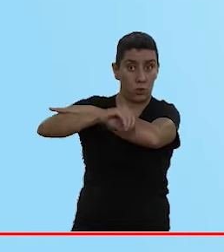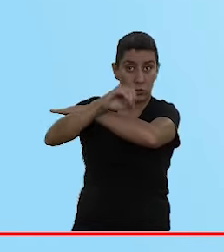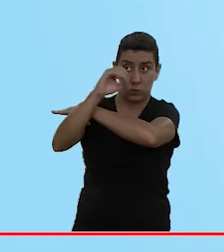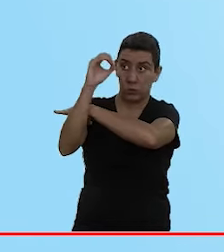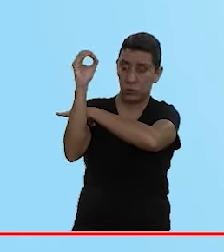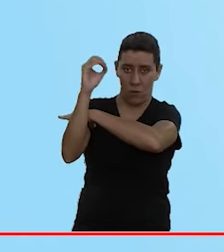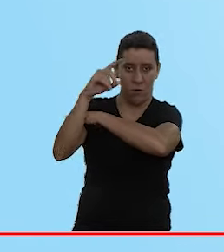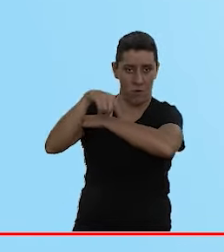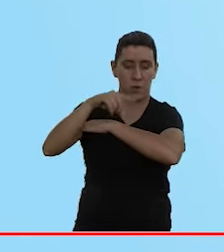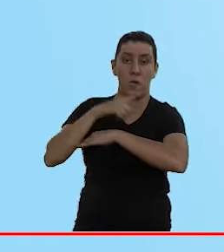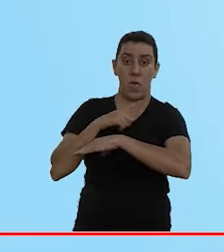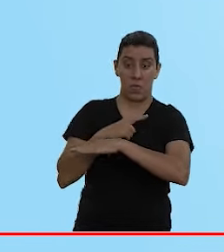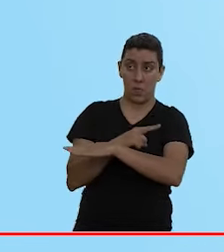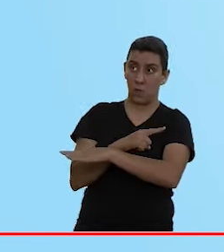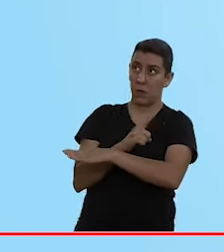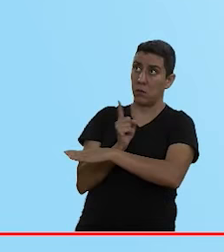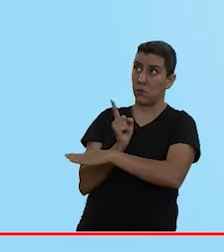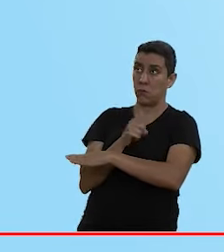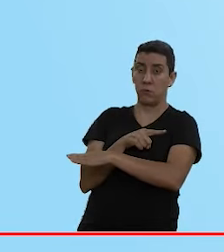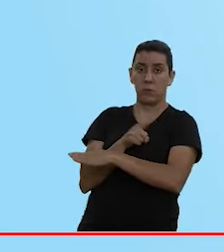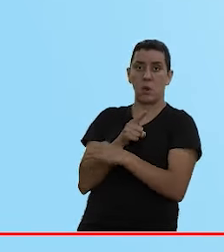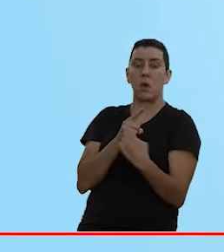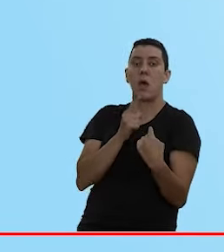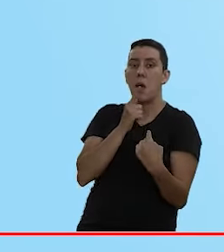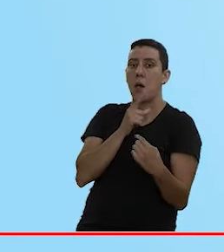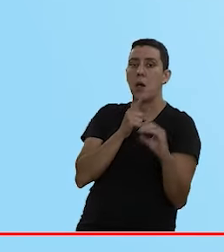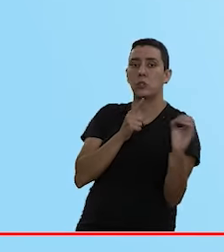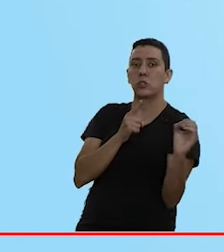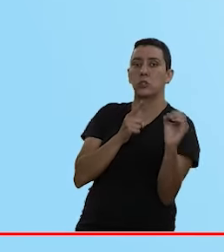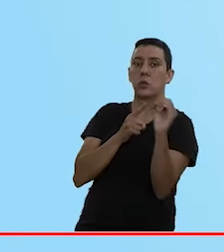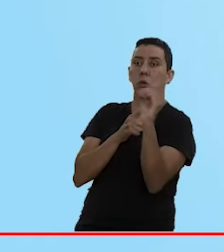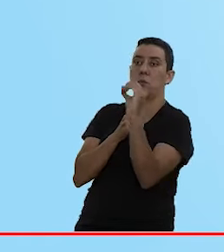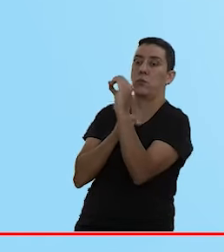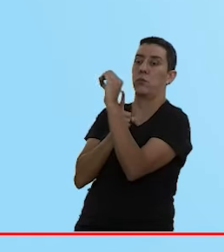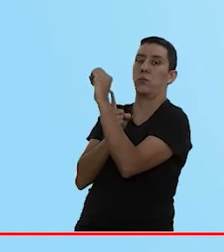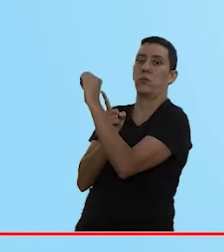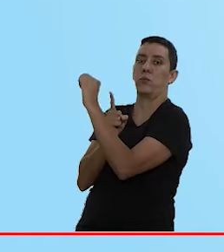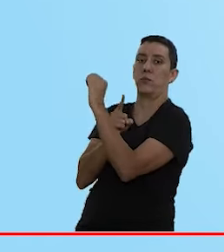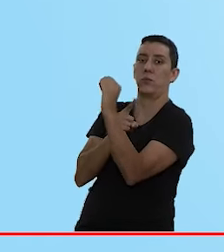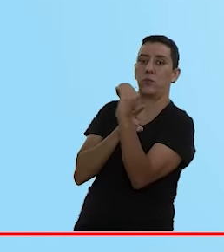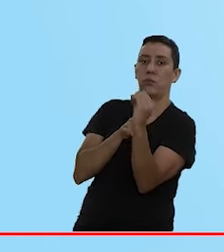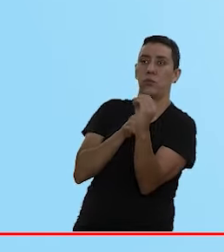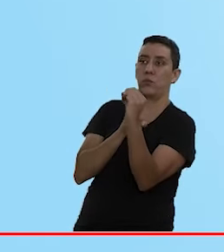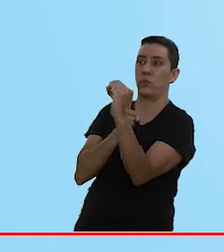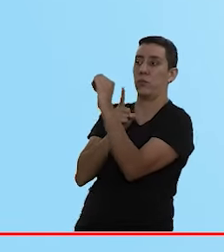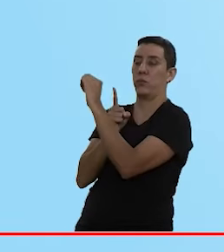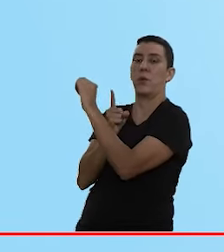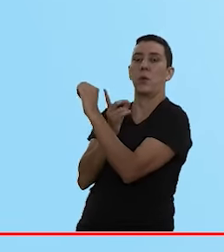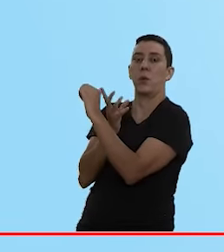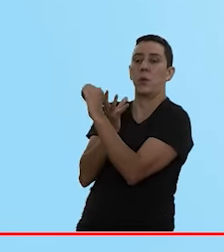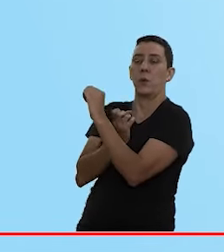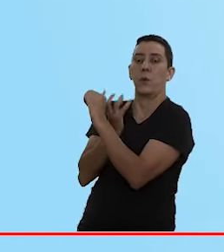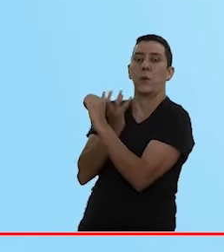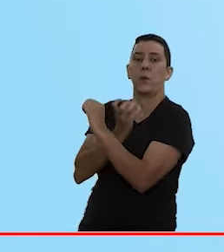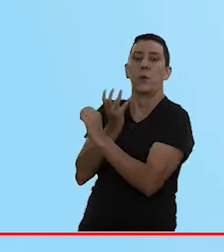você tiver seguidores solares, você pode ir acompanhando o Sol e otimizar a sua geração de energia. A gente